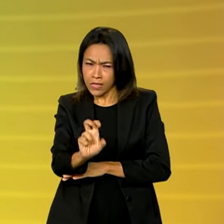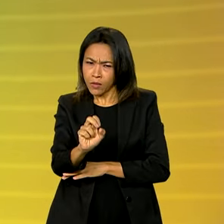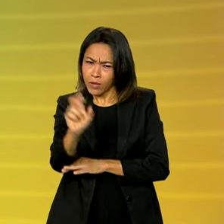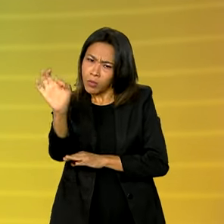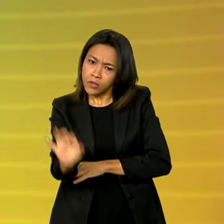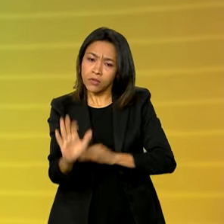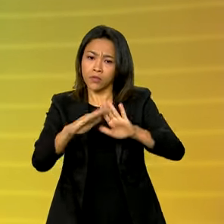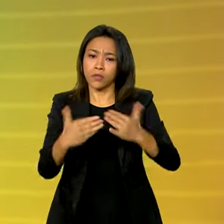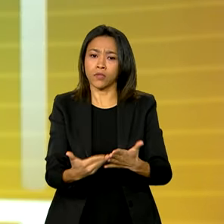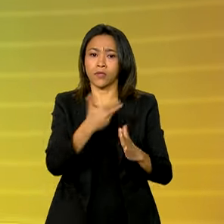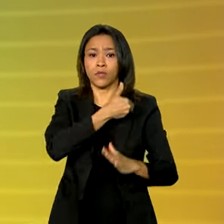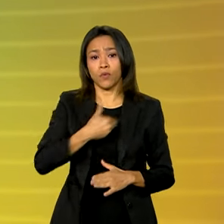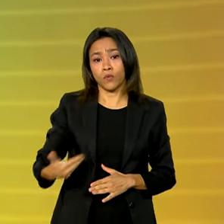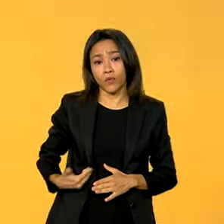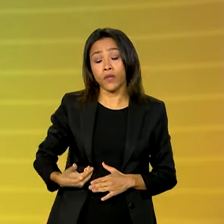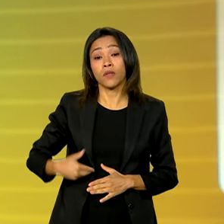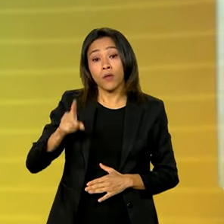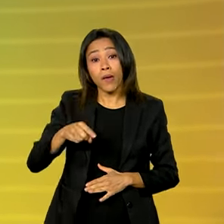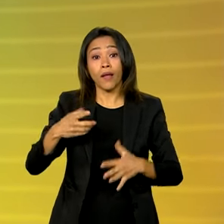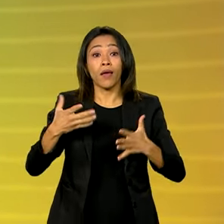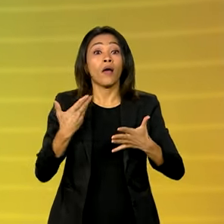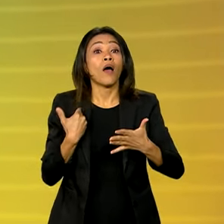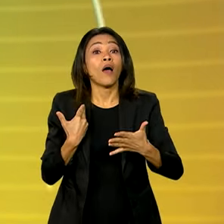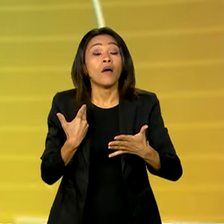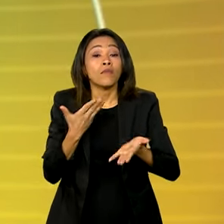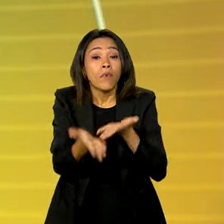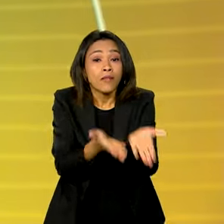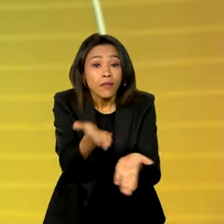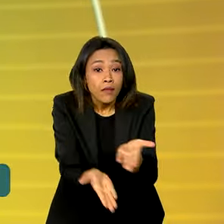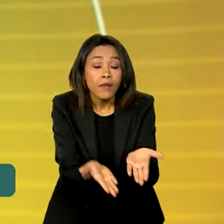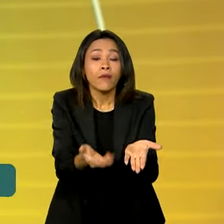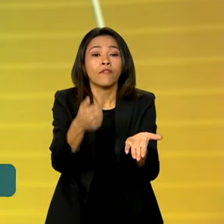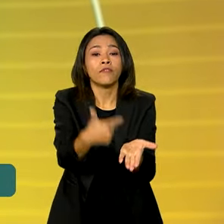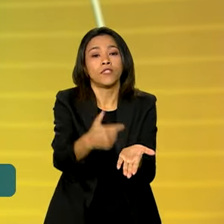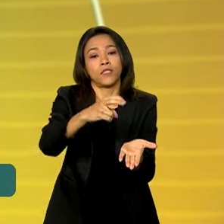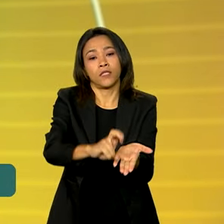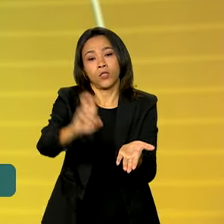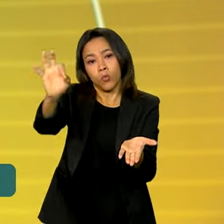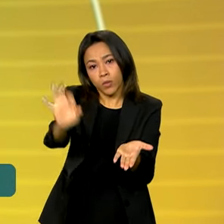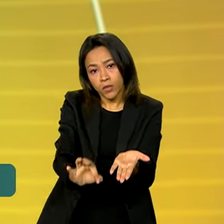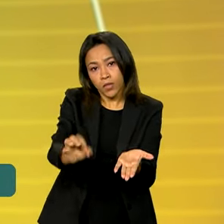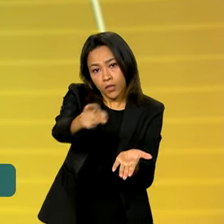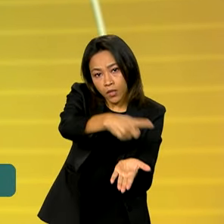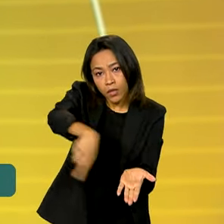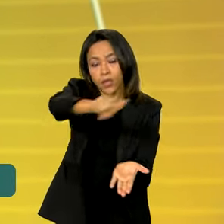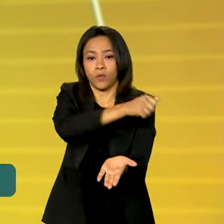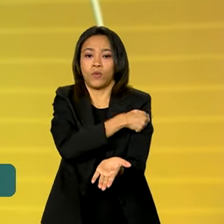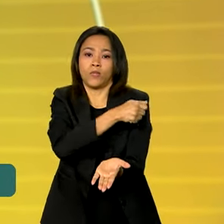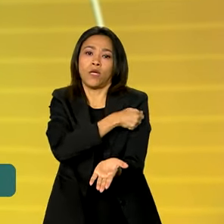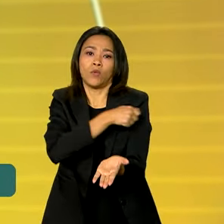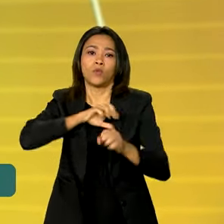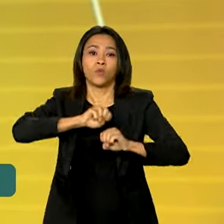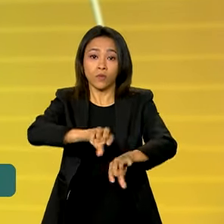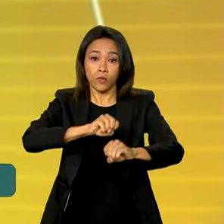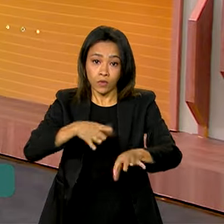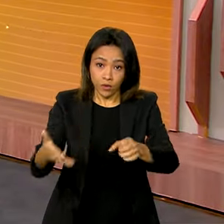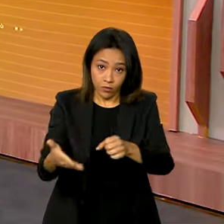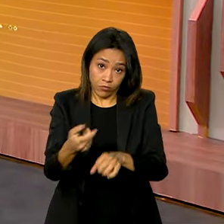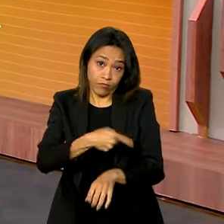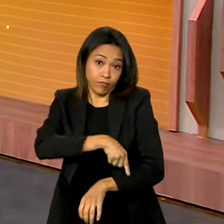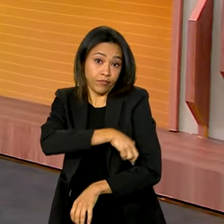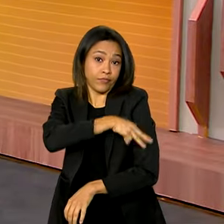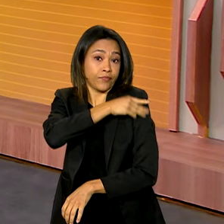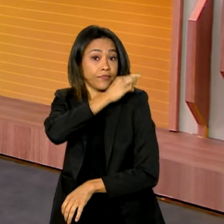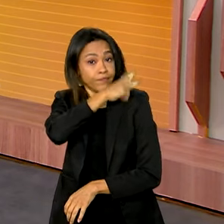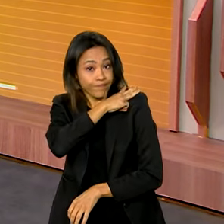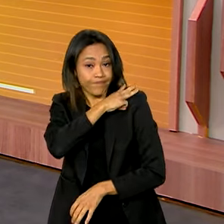das escolas públicas, de forma a atender, pelo menos, 25% dos alunos da educação básica. O